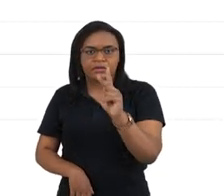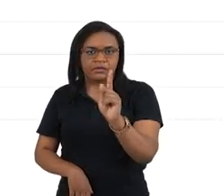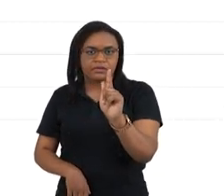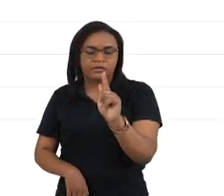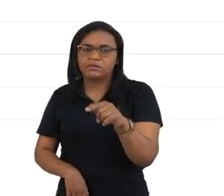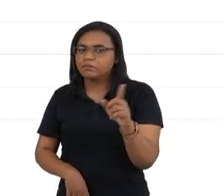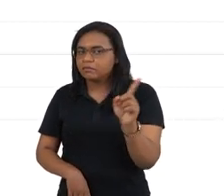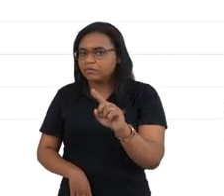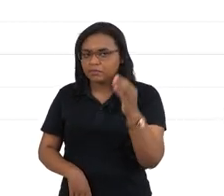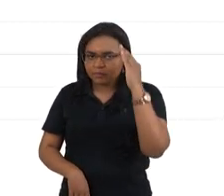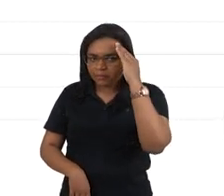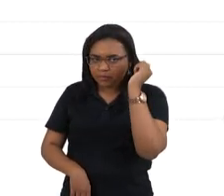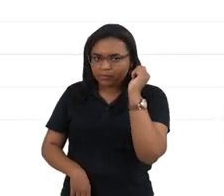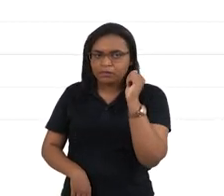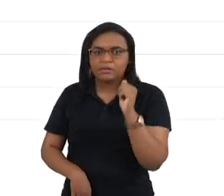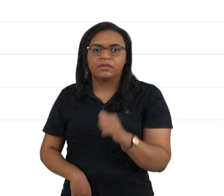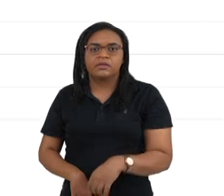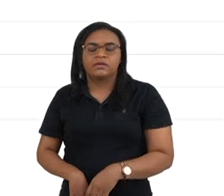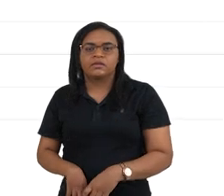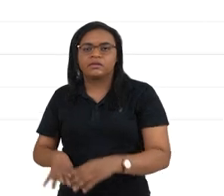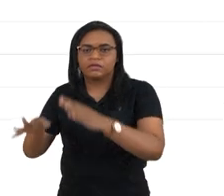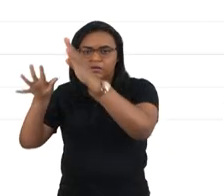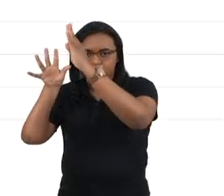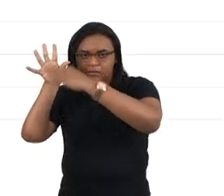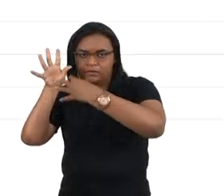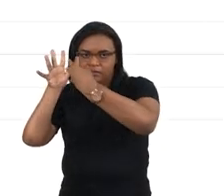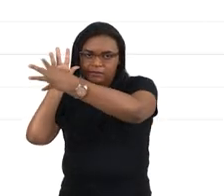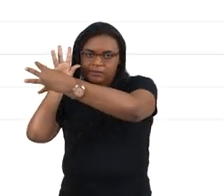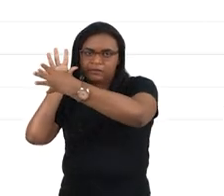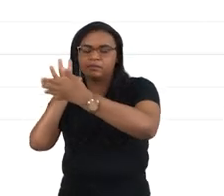sei. Então, percebam, nós montamos uma tabelinha.